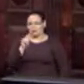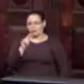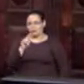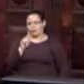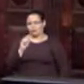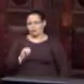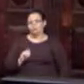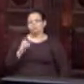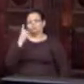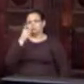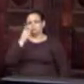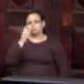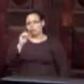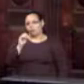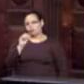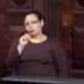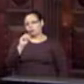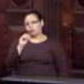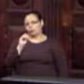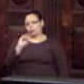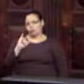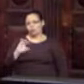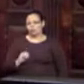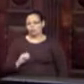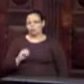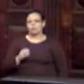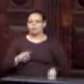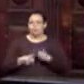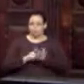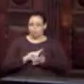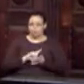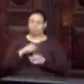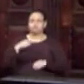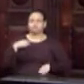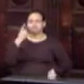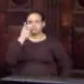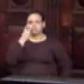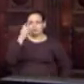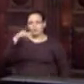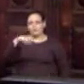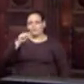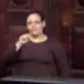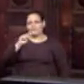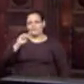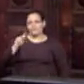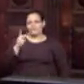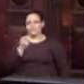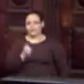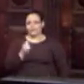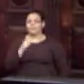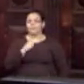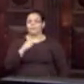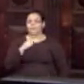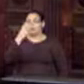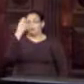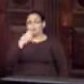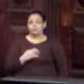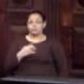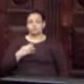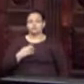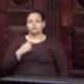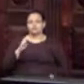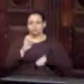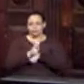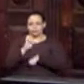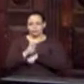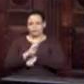Carlos Osório, mas ainda estou com a intervenção que me antecedeu da deputada Marta Rocha. Mas tendo em vista a gravidade do tema para o Estado